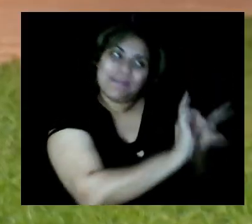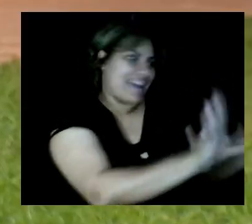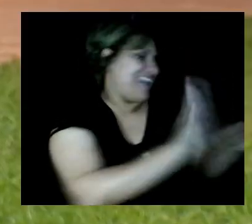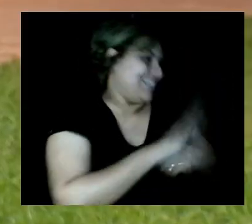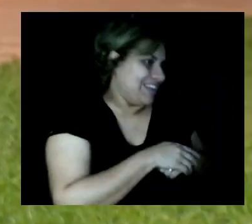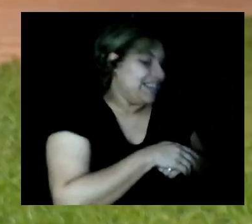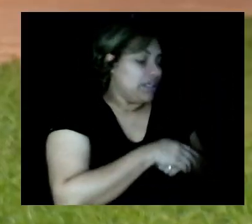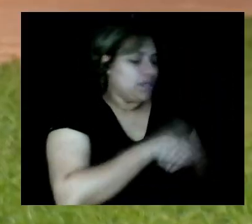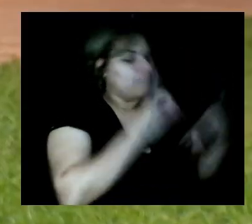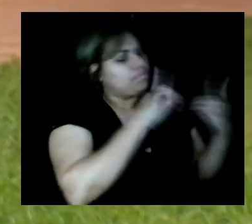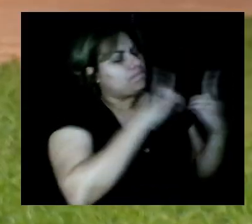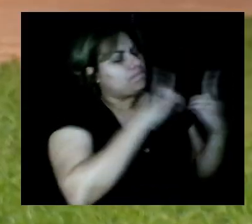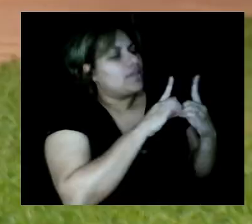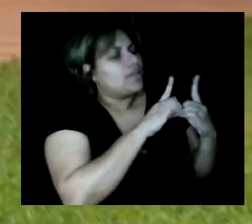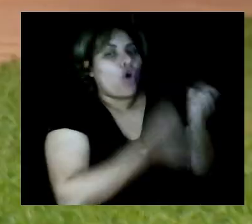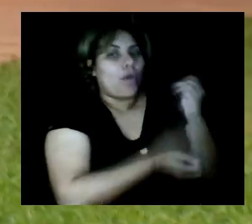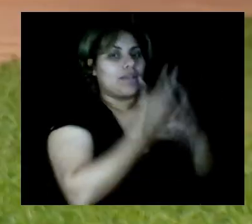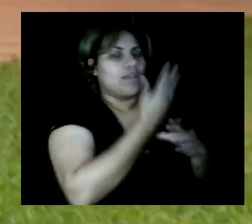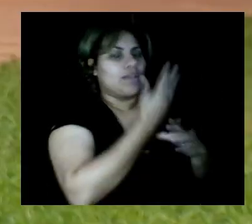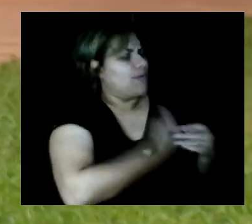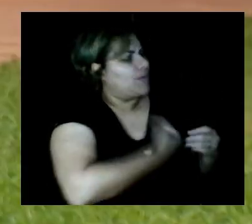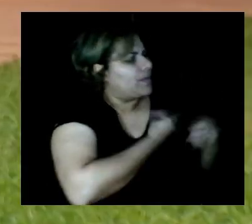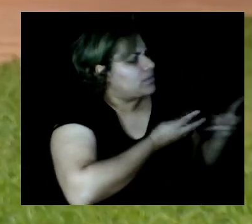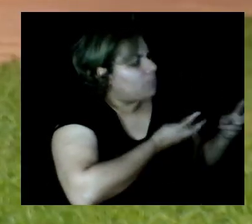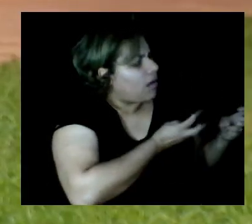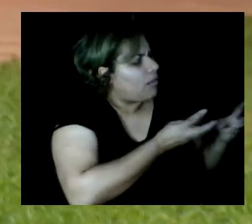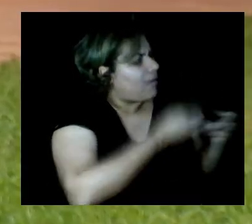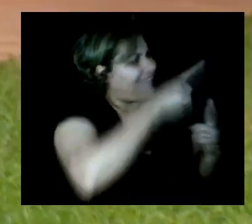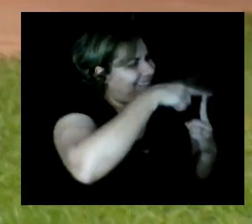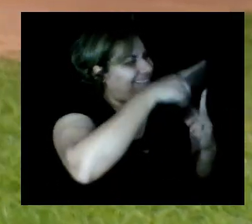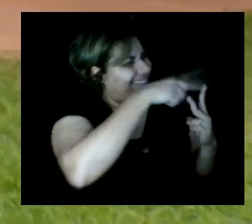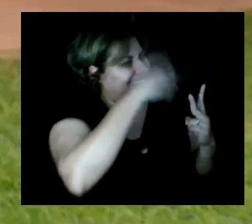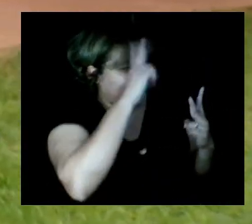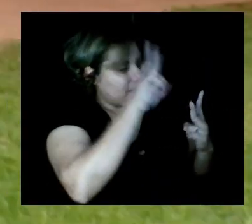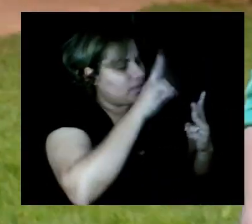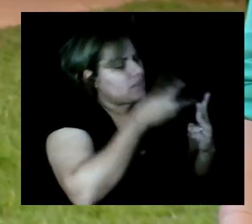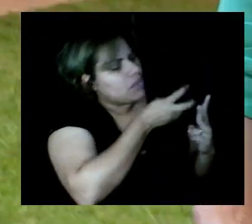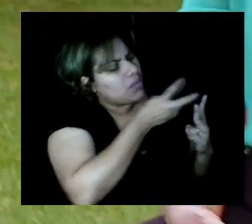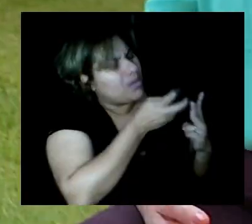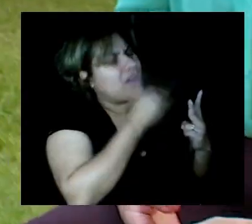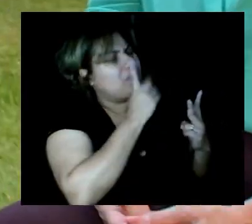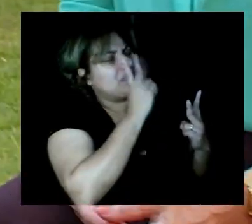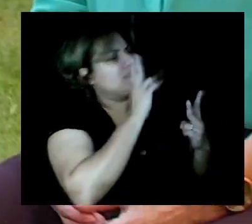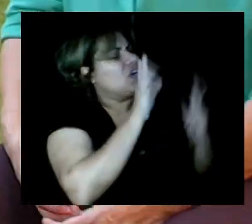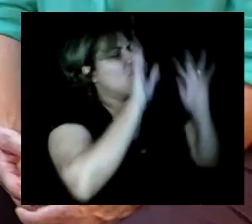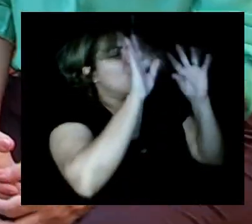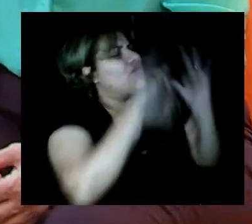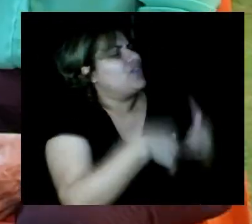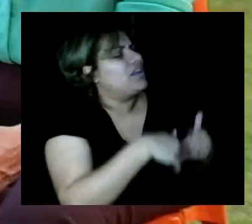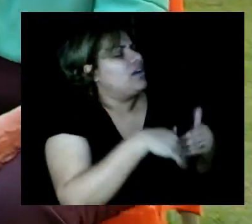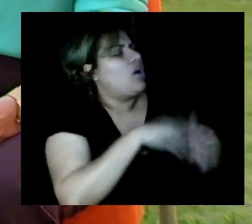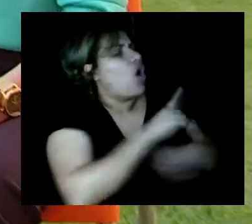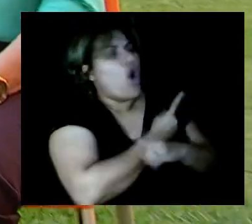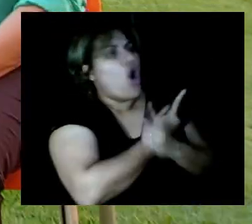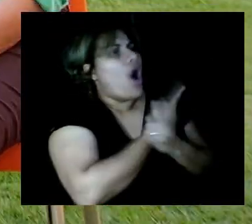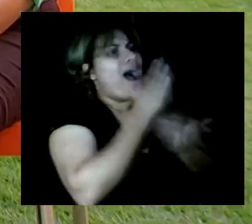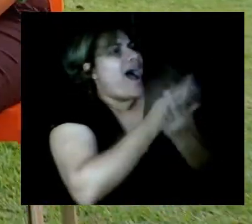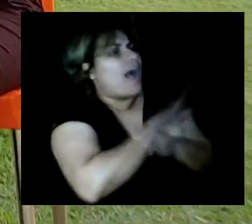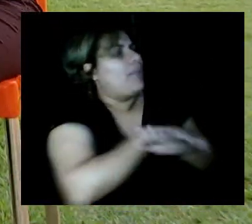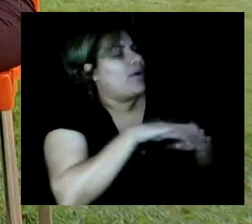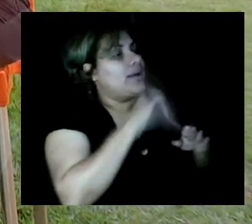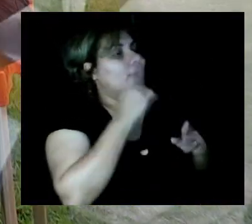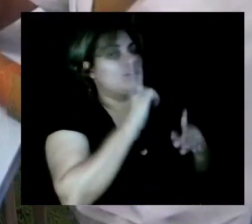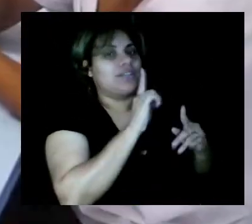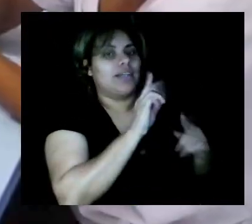desses outros programas, que eles chegam num nível já que encerra assim, o objetivo geral desses programas. E eles precisam de uma alta, porém